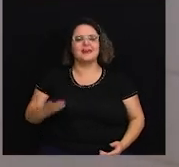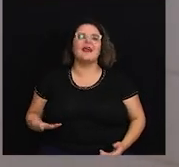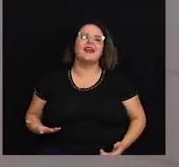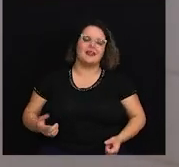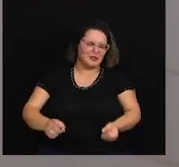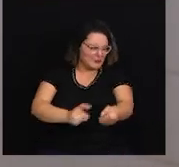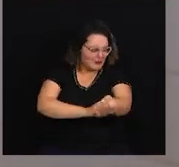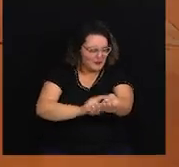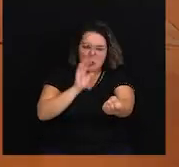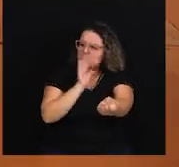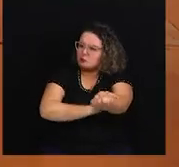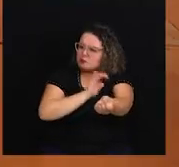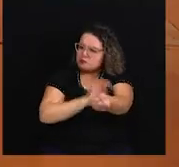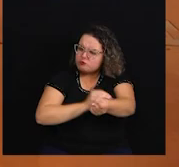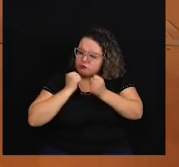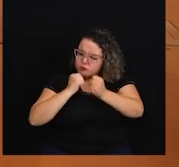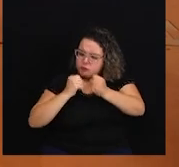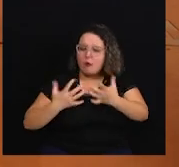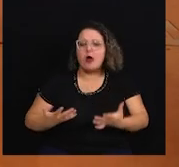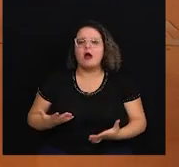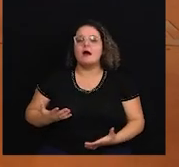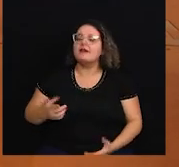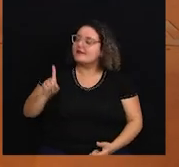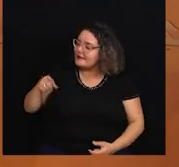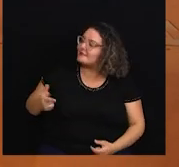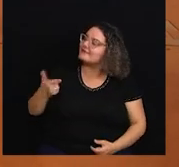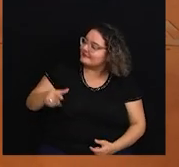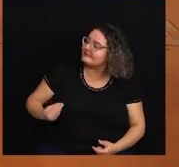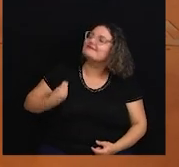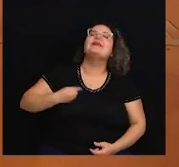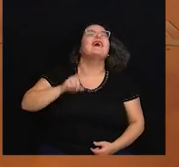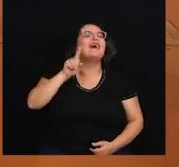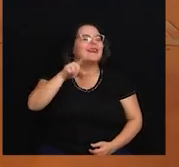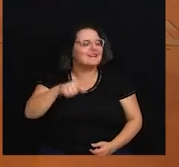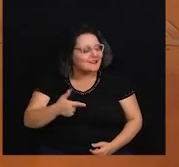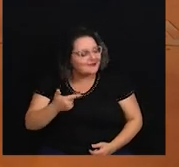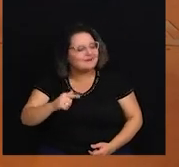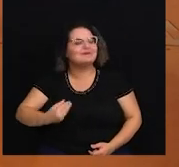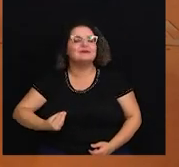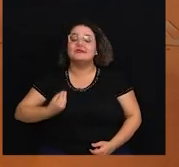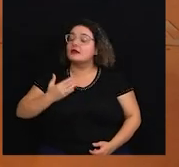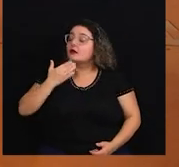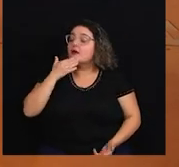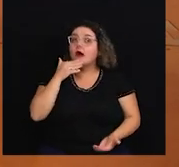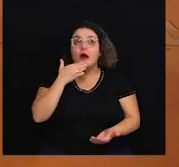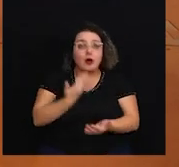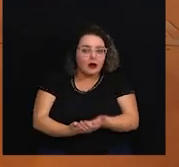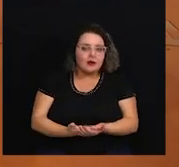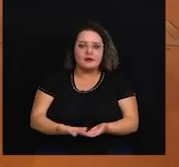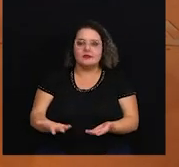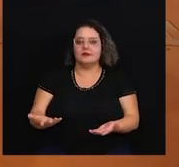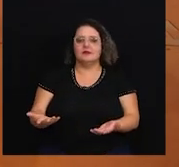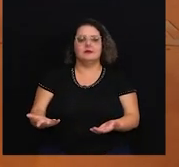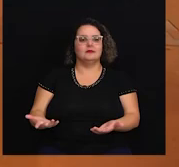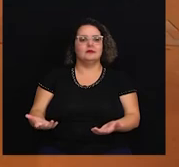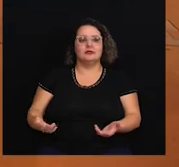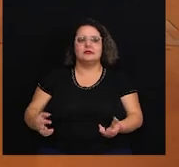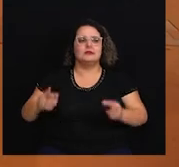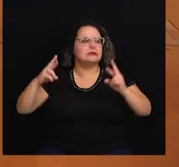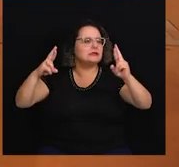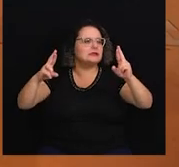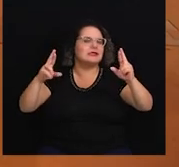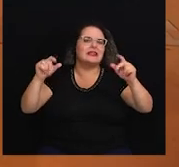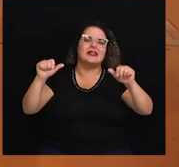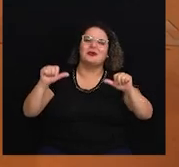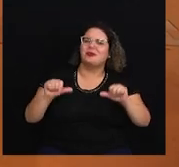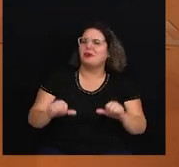ocorre a gente mantém vivo isso que me mantém vivo é impressionante cara eu a jogo sem torcida negócio é